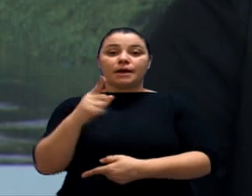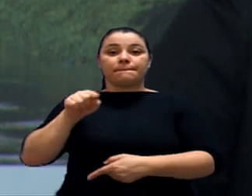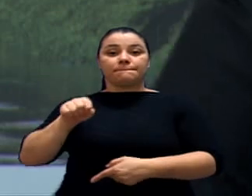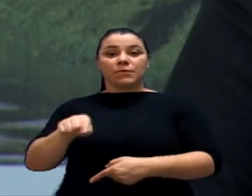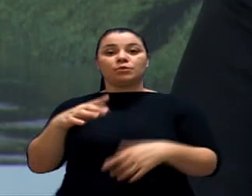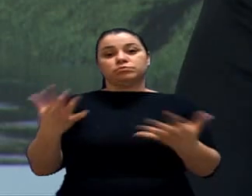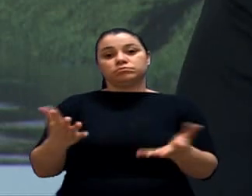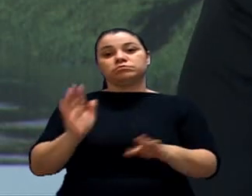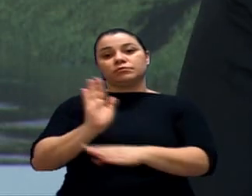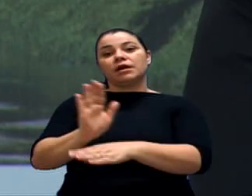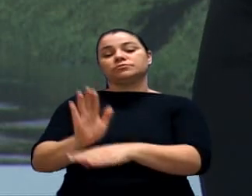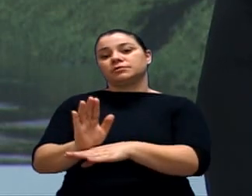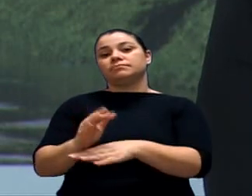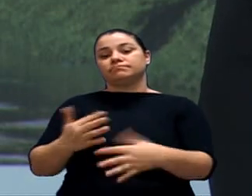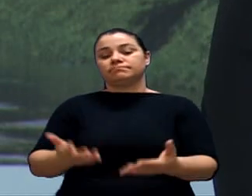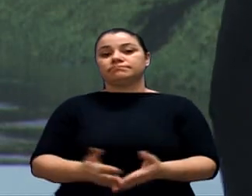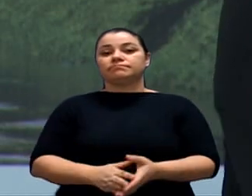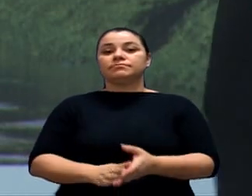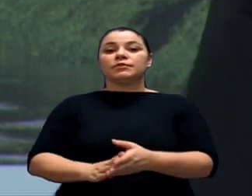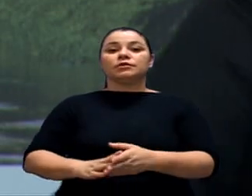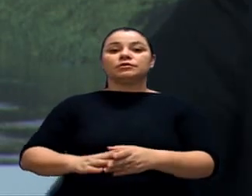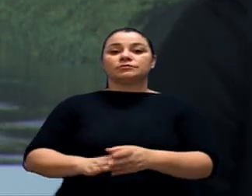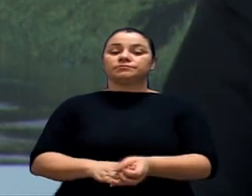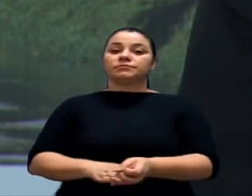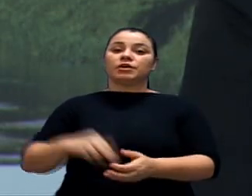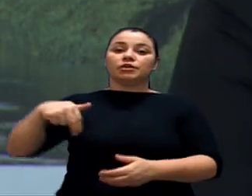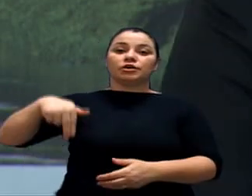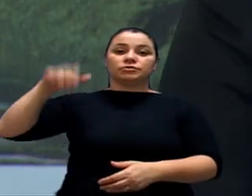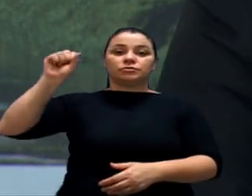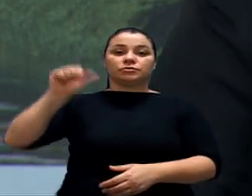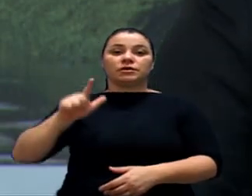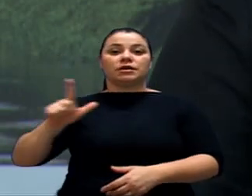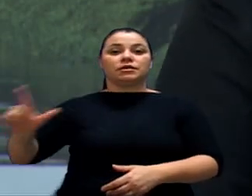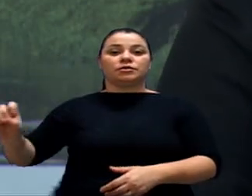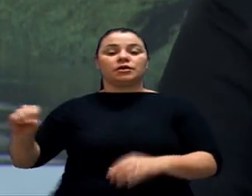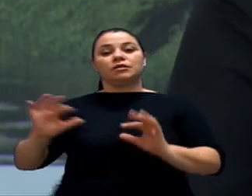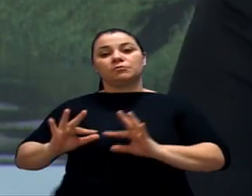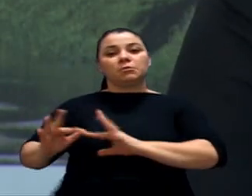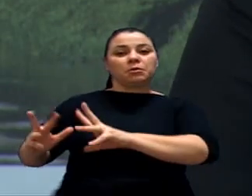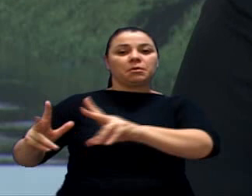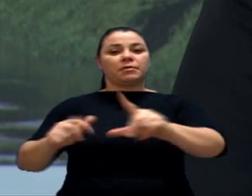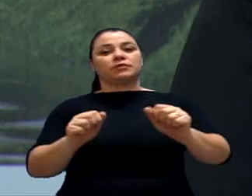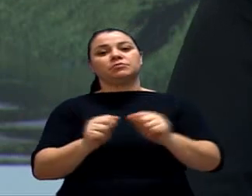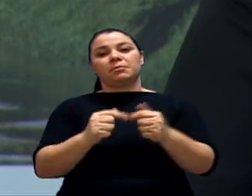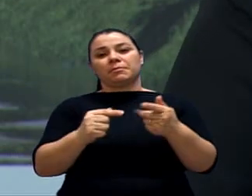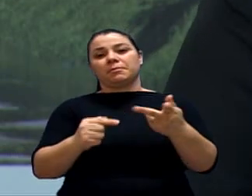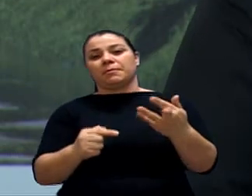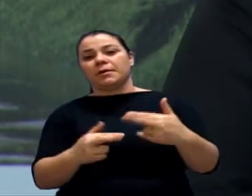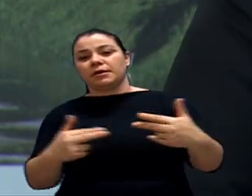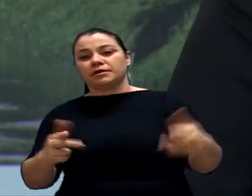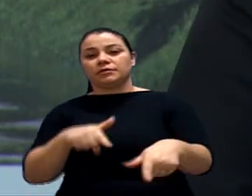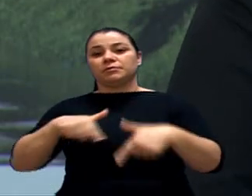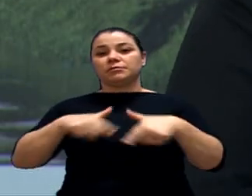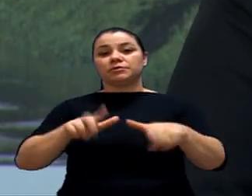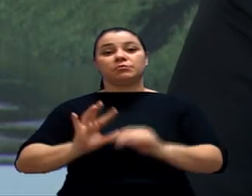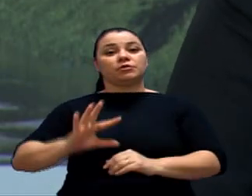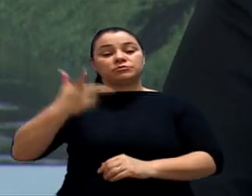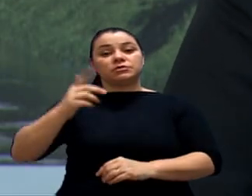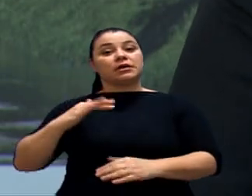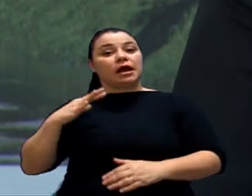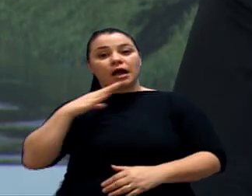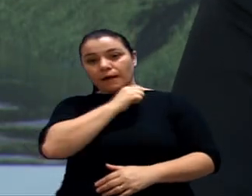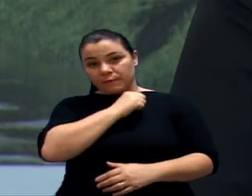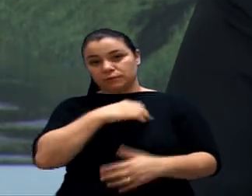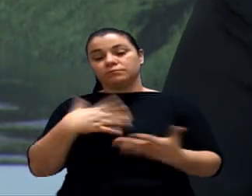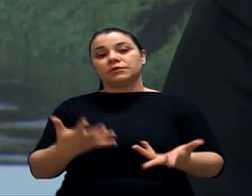de Sorocaba. É Zona Leste, Zona Norte, Zona Sul e Zona Oeste. São várias áreas que estamos trabalhando para que isso aconteça o quanto